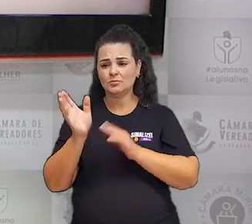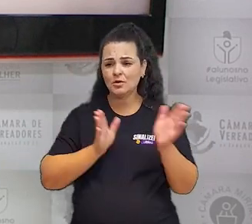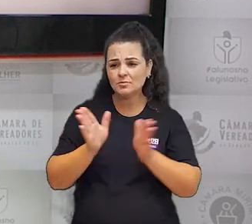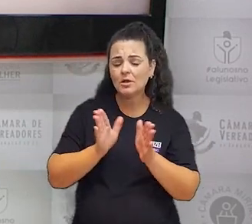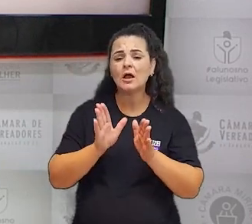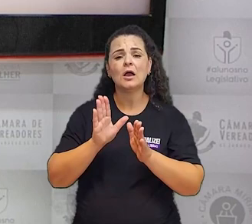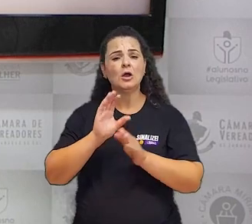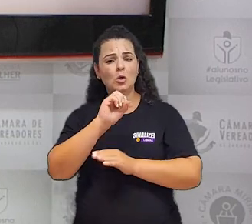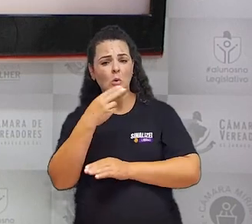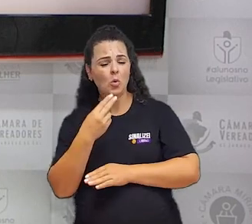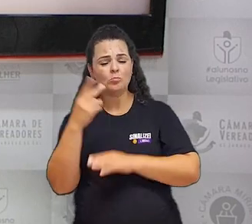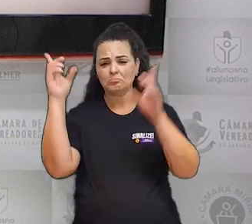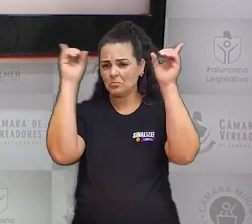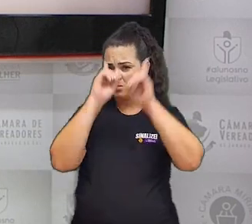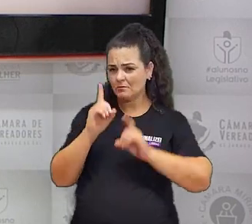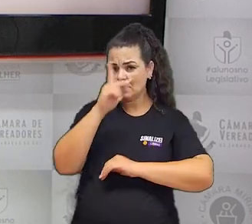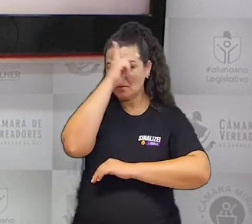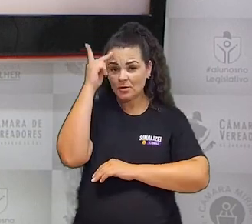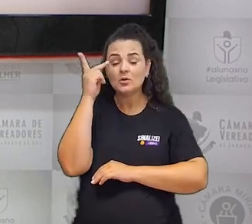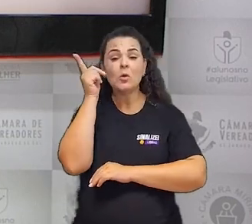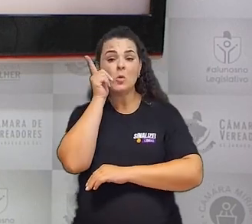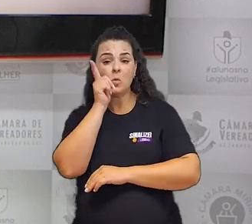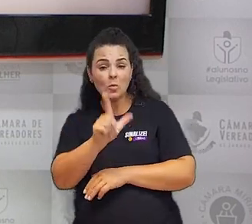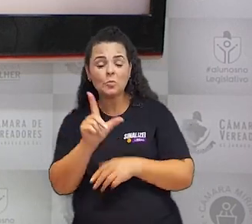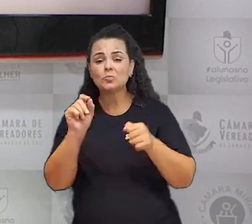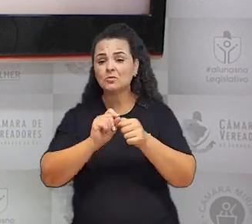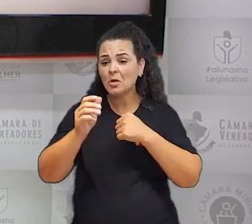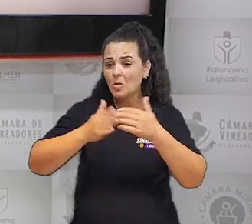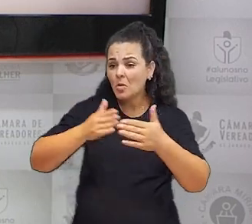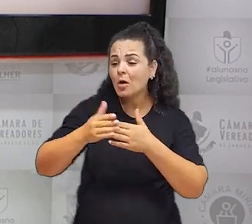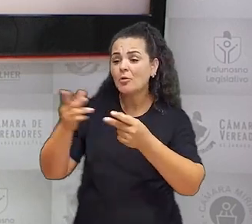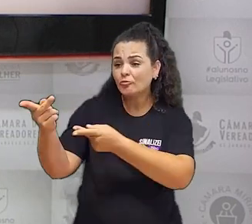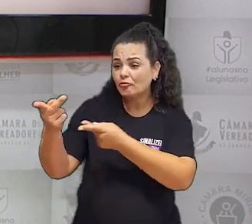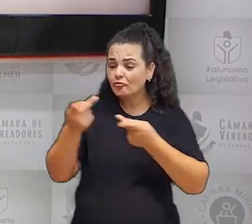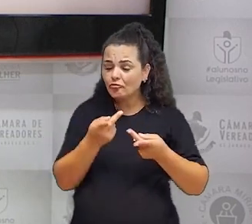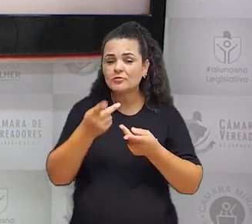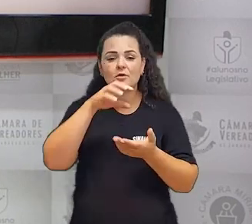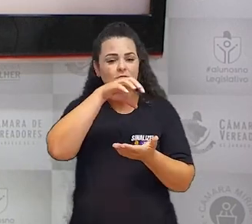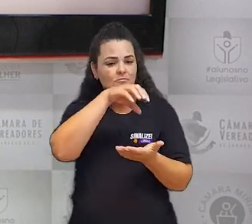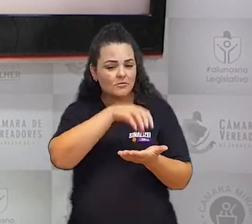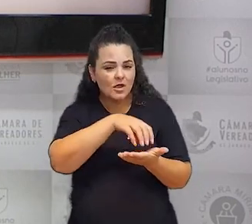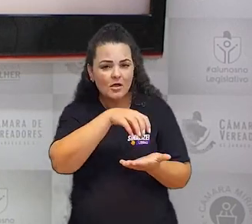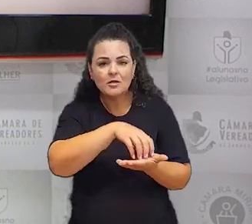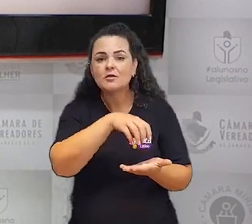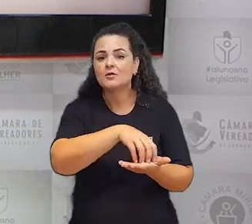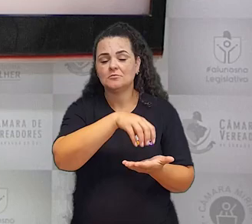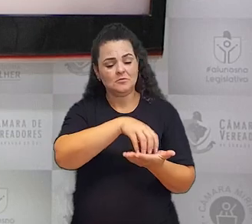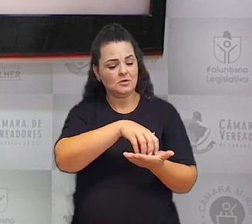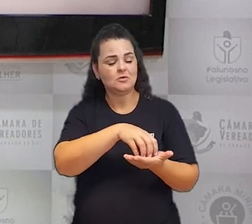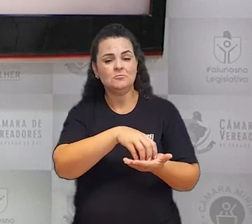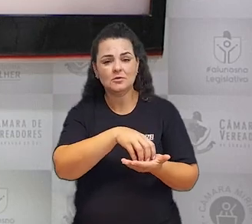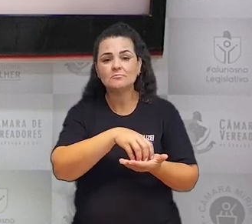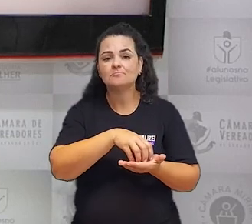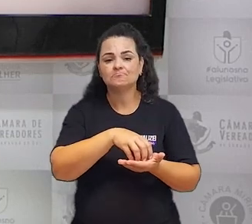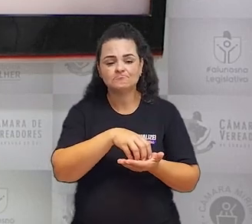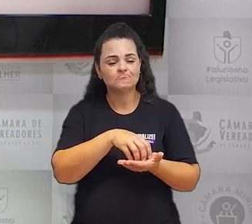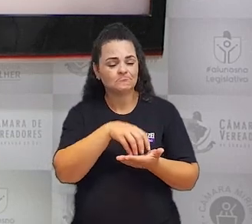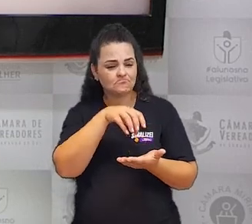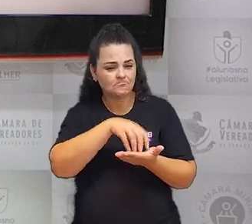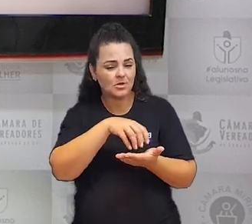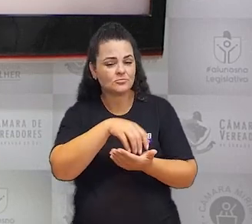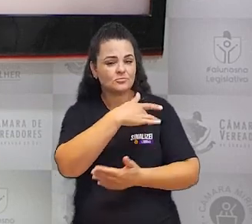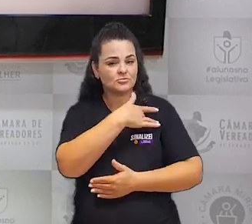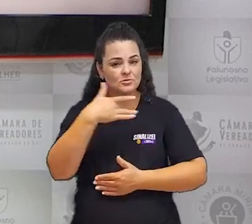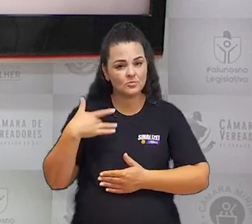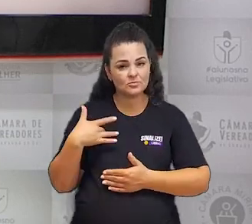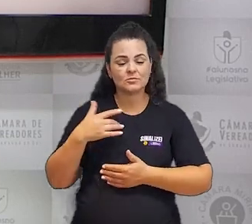reduzida ou até mesmo pessoas com deficiência tenham condições adequadas para realizar suas atividades cotidianas como a